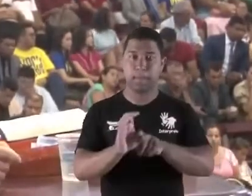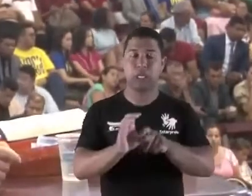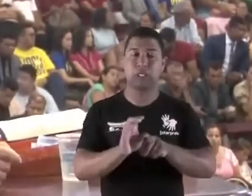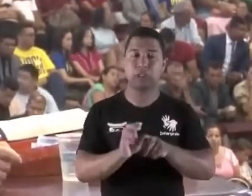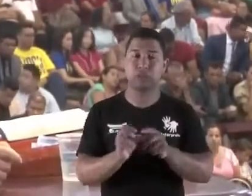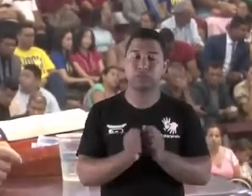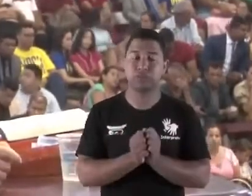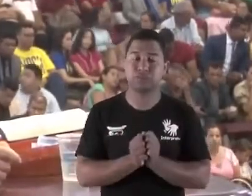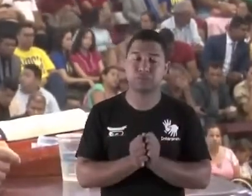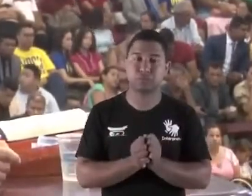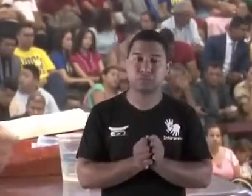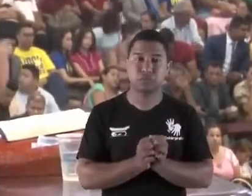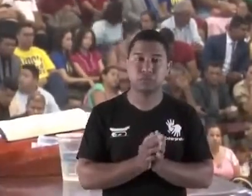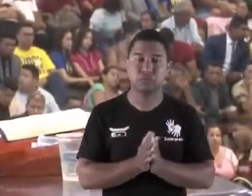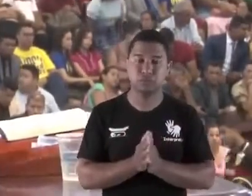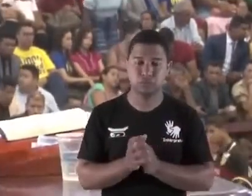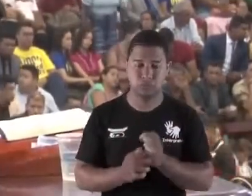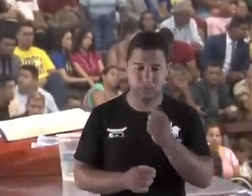Não,